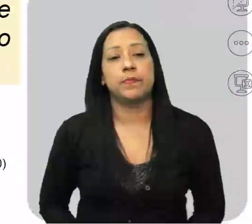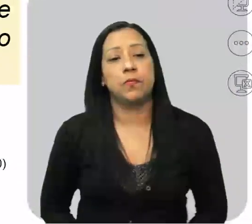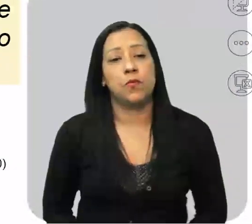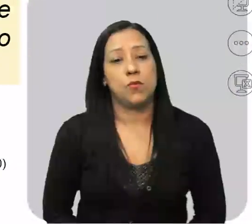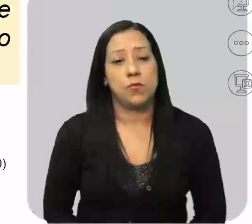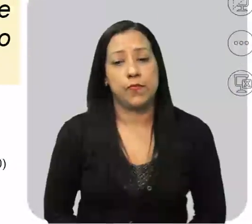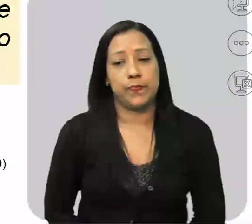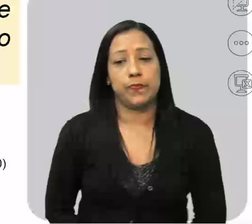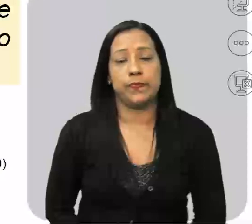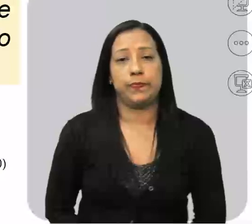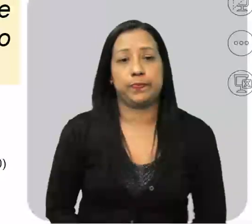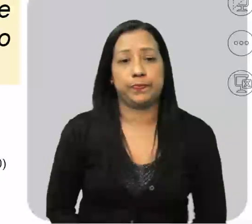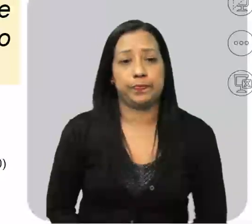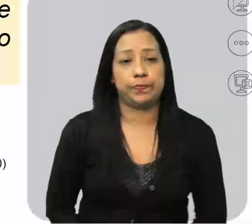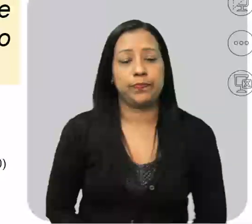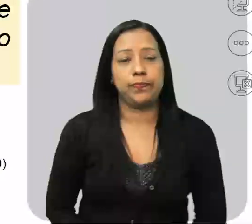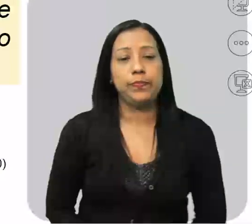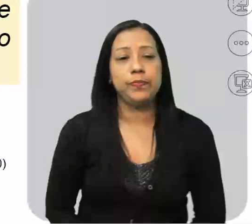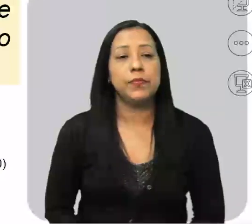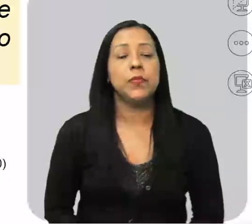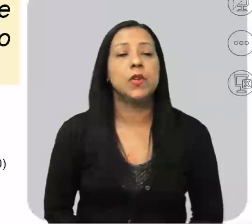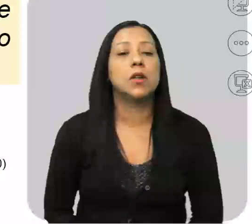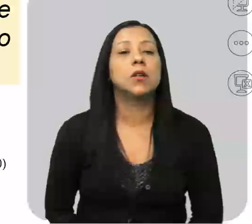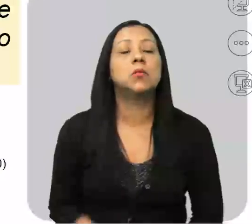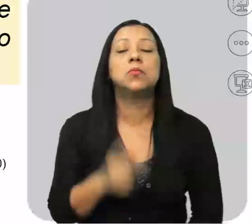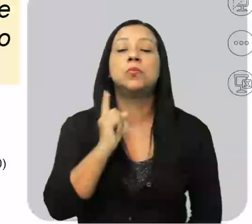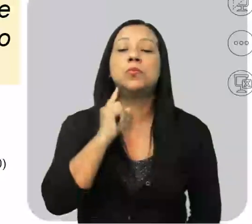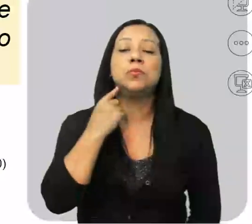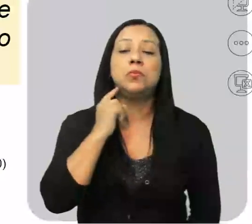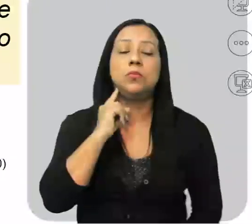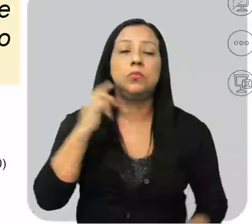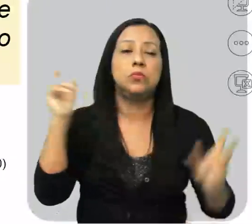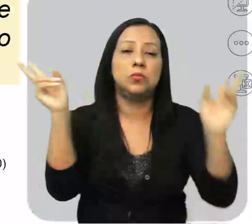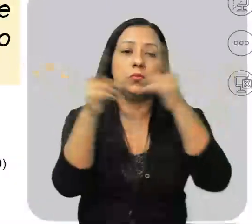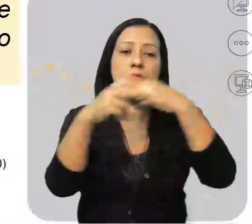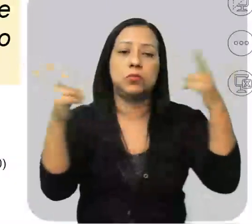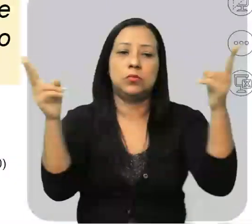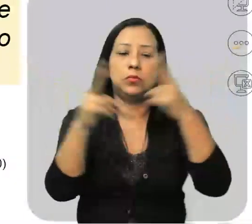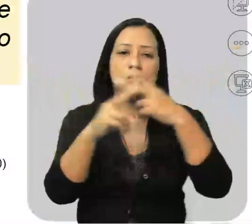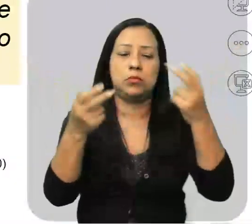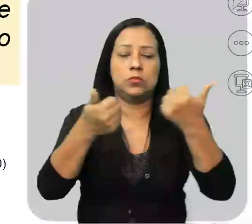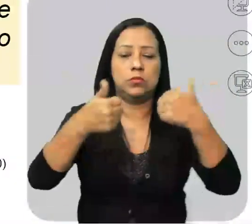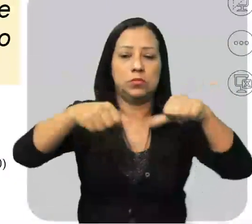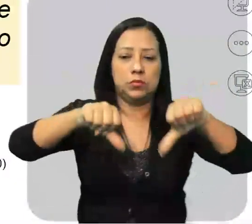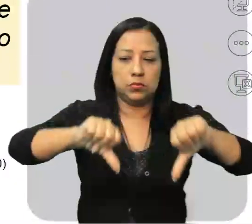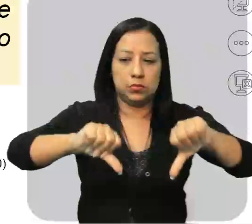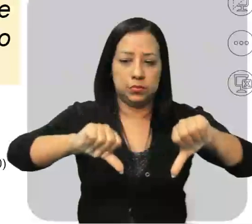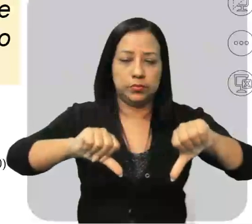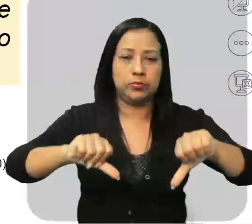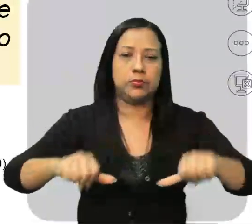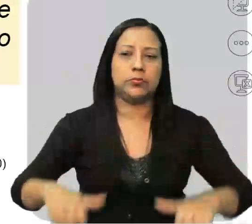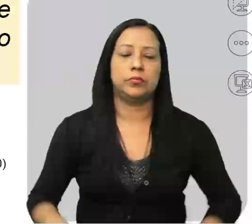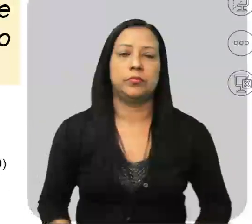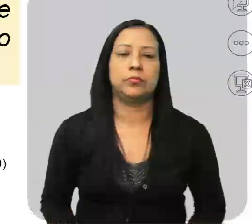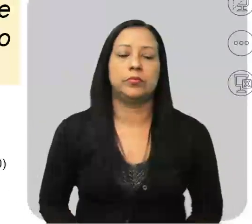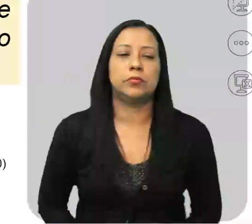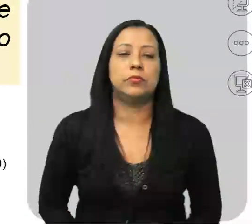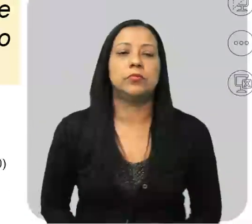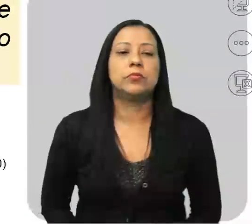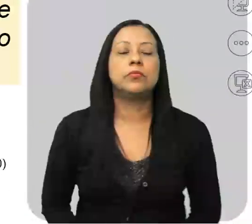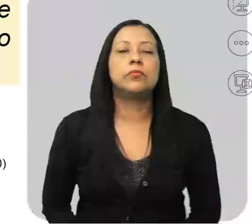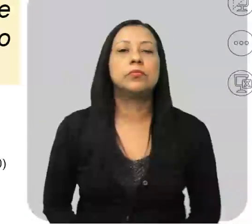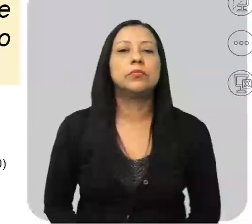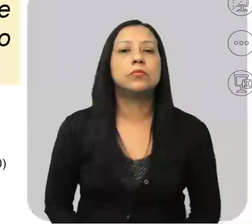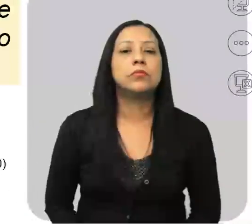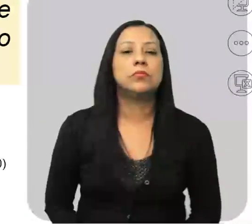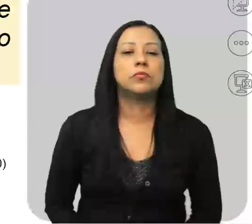E a poluição do ar? Vamos falar um pouco sobre a poluição do ar. Essa má qualidade